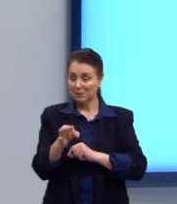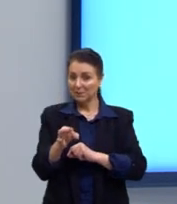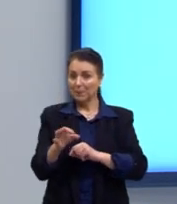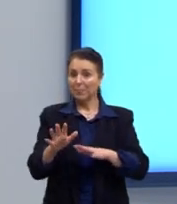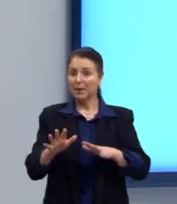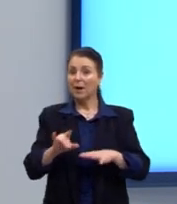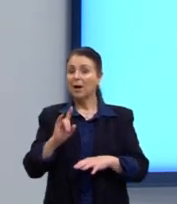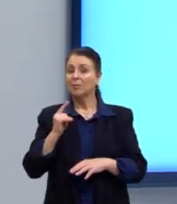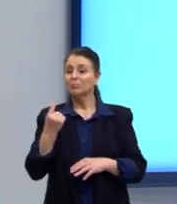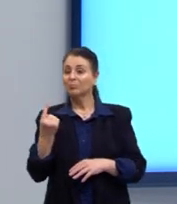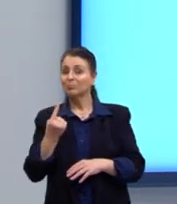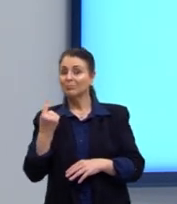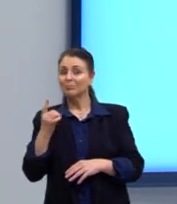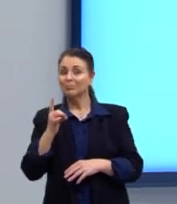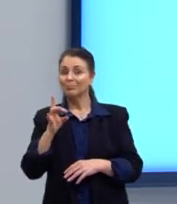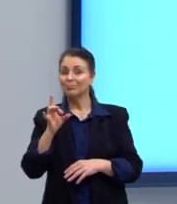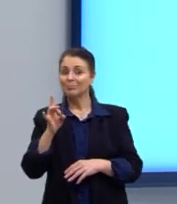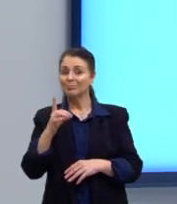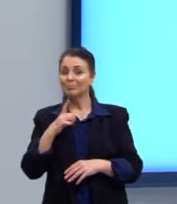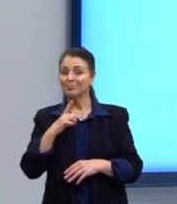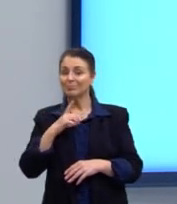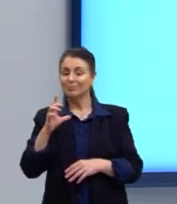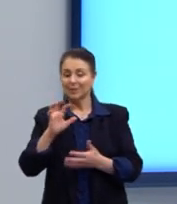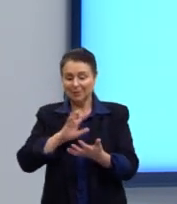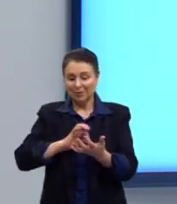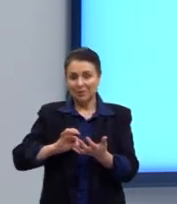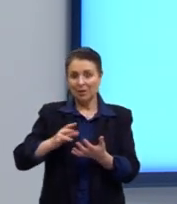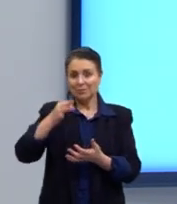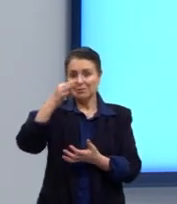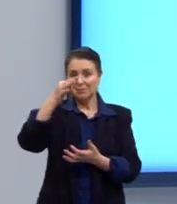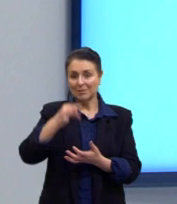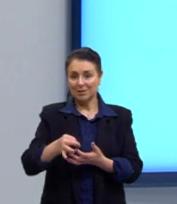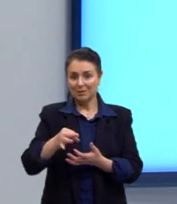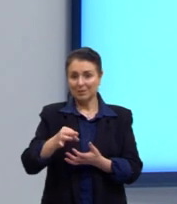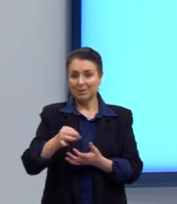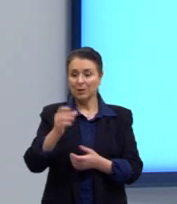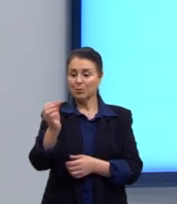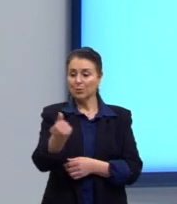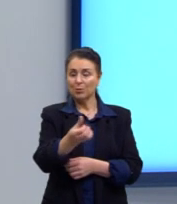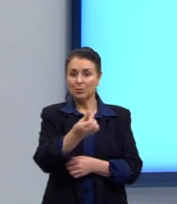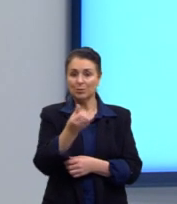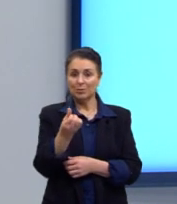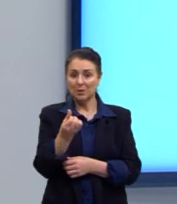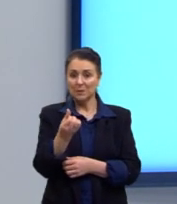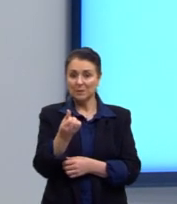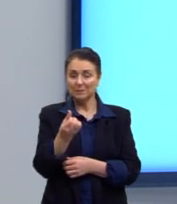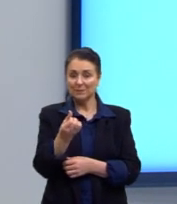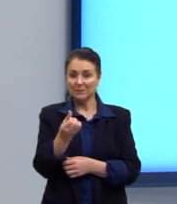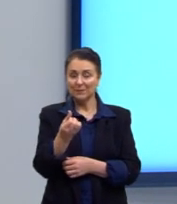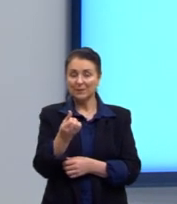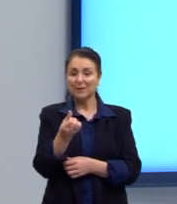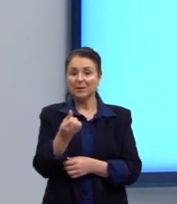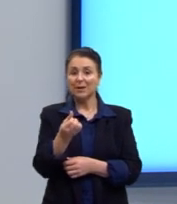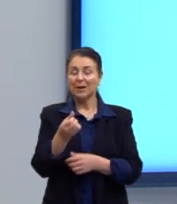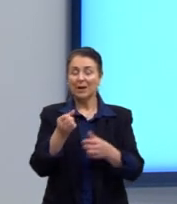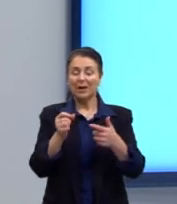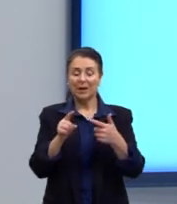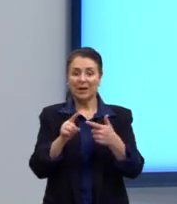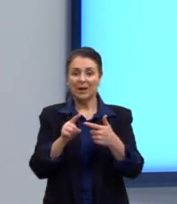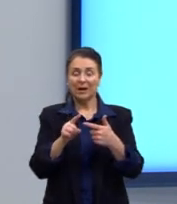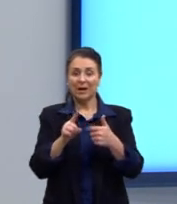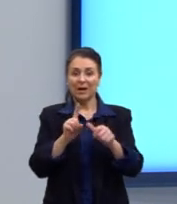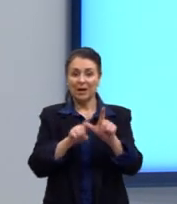a única que o cálculo correto chegaria no seis seria a letra D